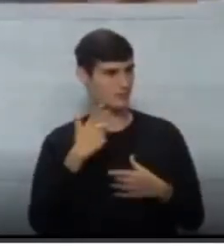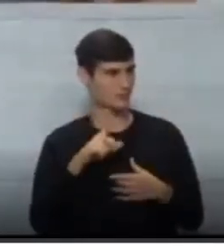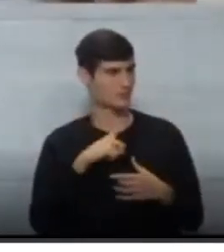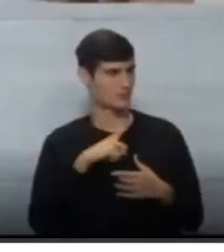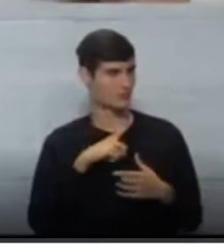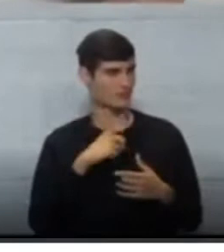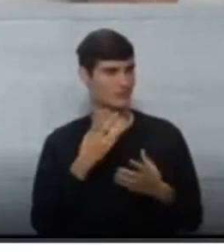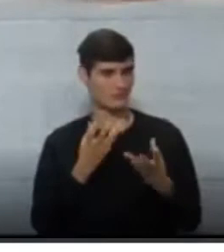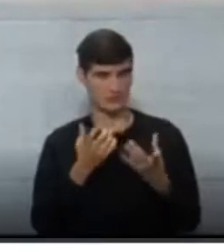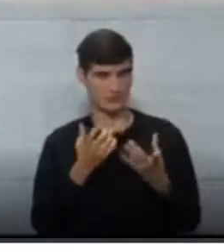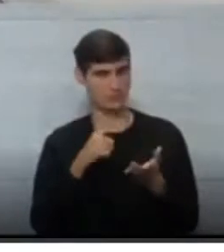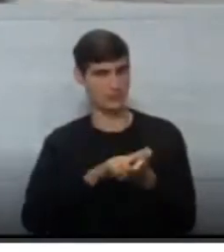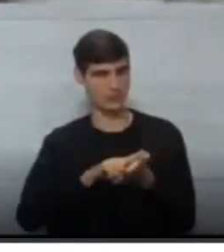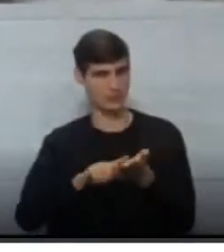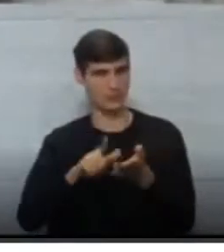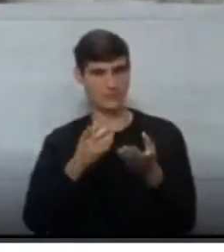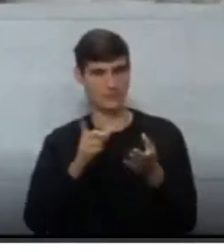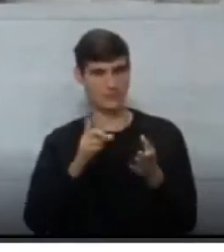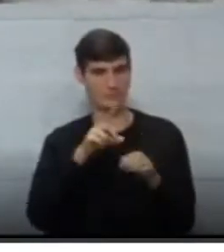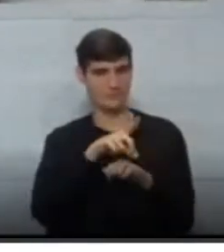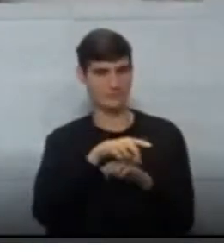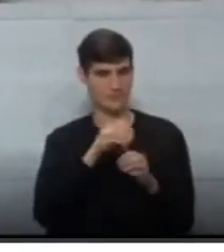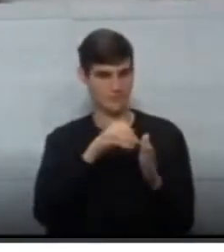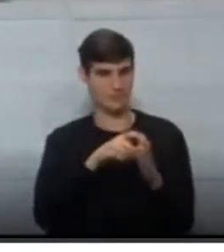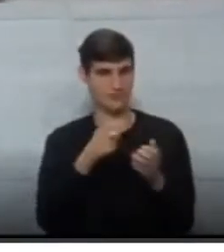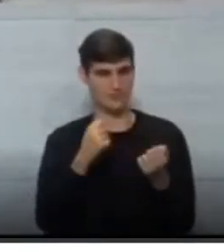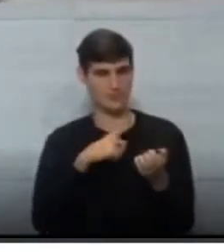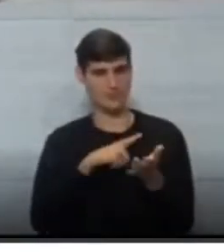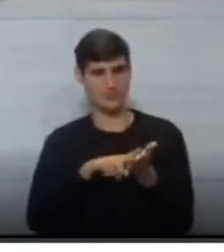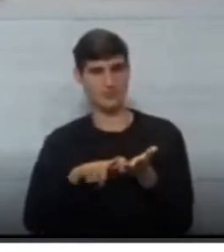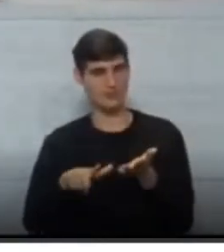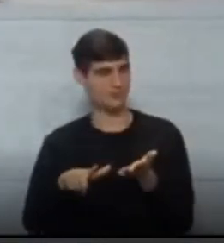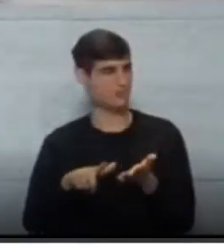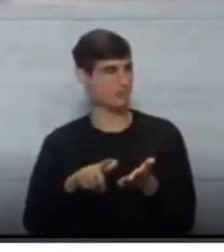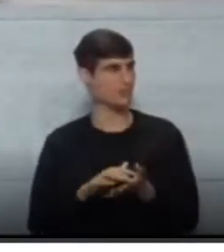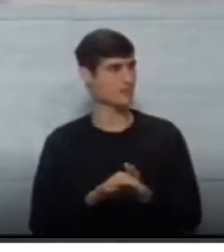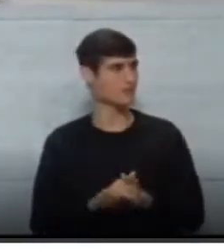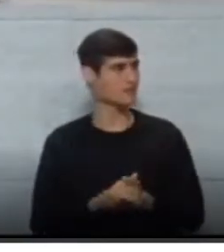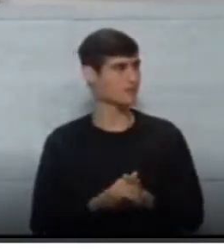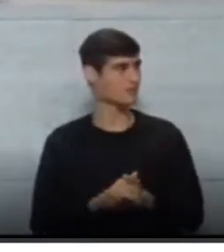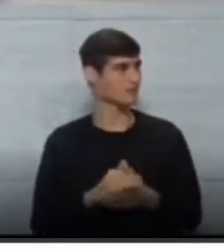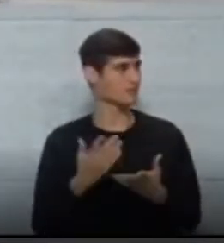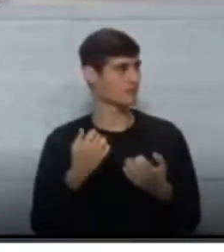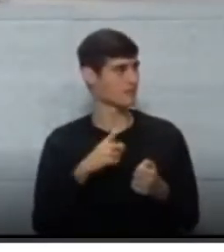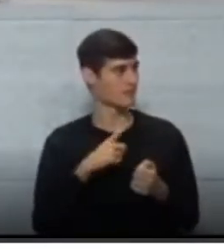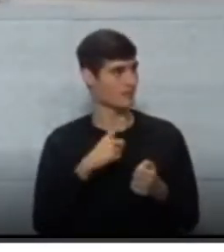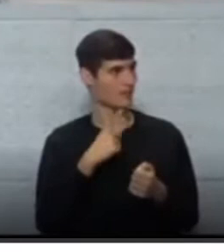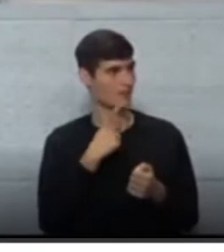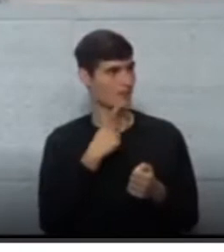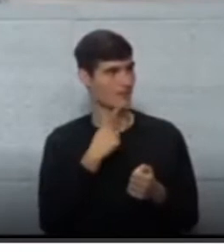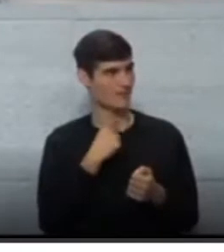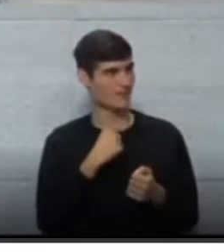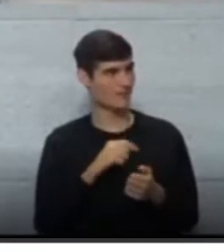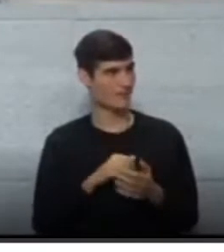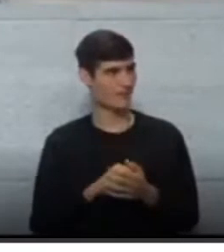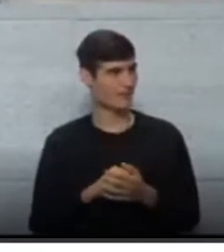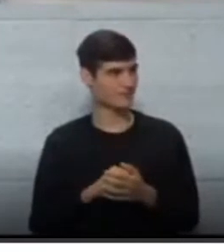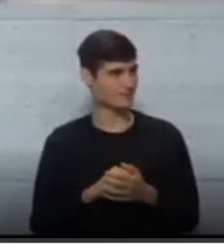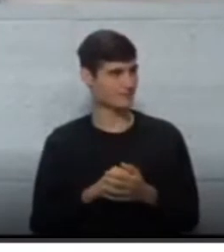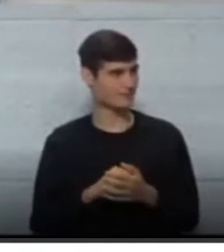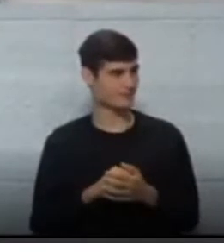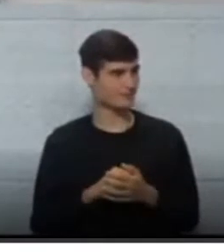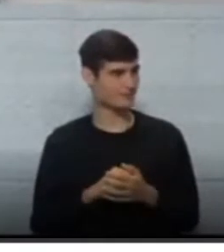Novamente, eu flambo a alça para eliminar qualquer micro-organismo que tenha ficado ali, flambo ao rubro, para deixar ela ficar bem vermelha. E pronto, agora eu tenho